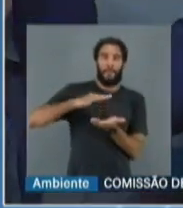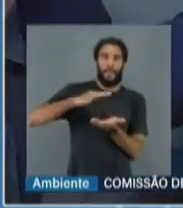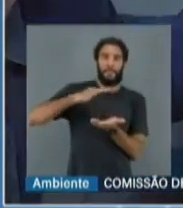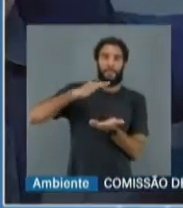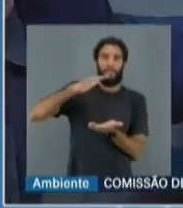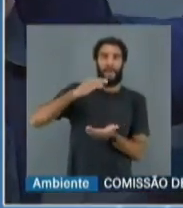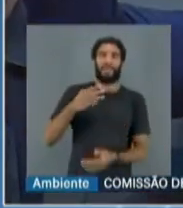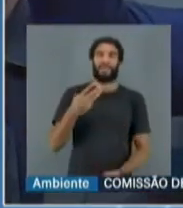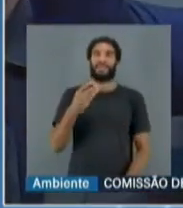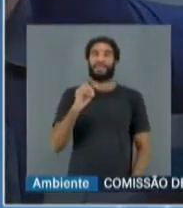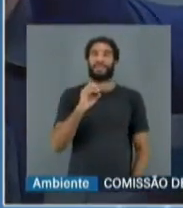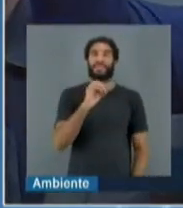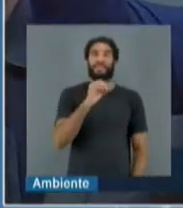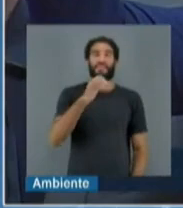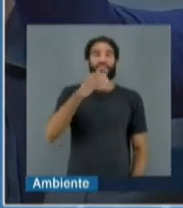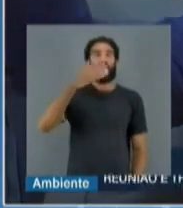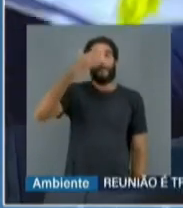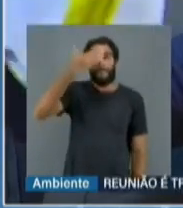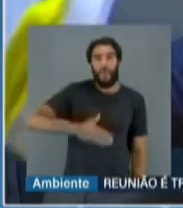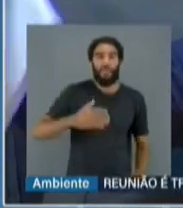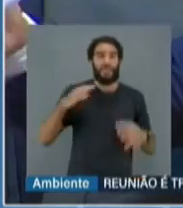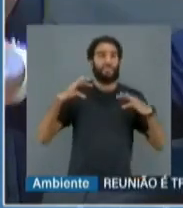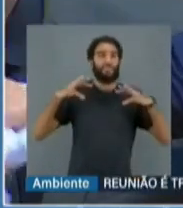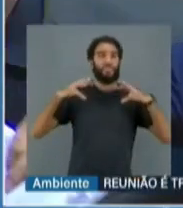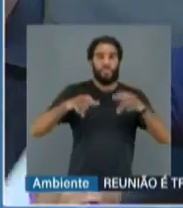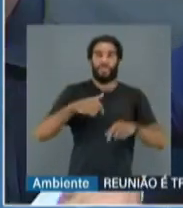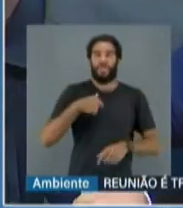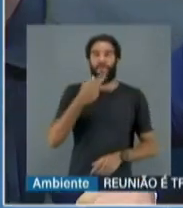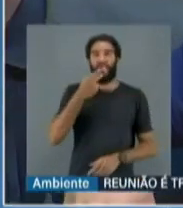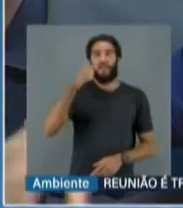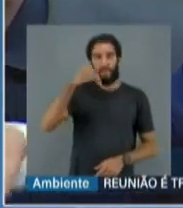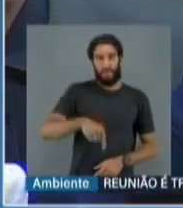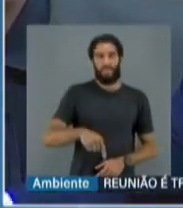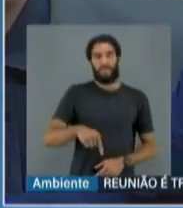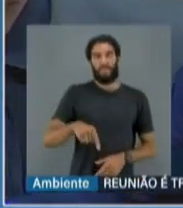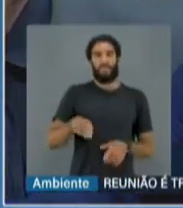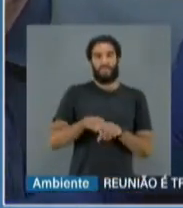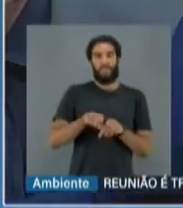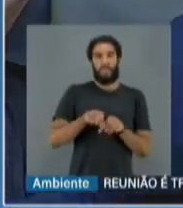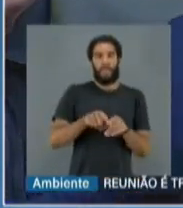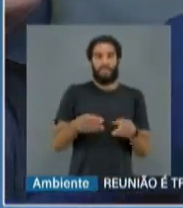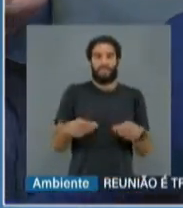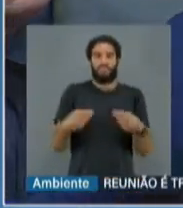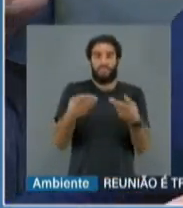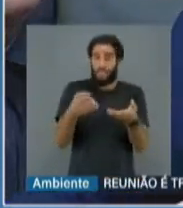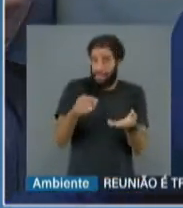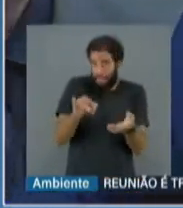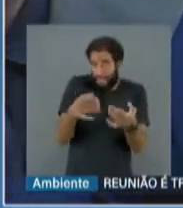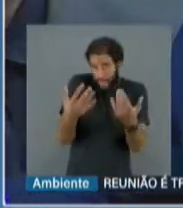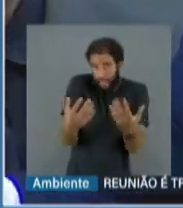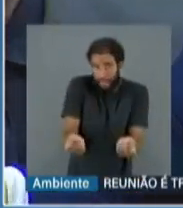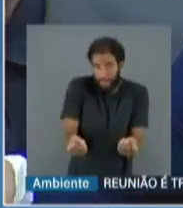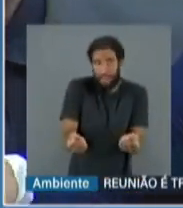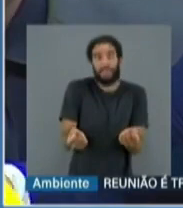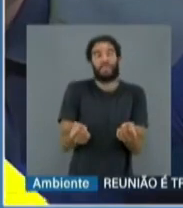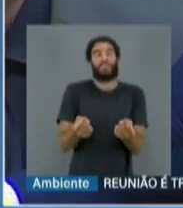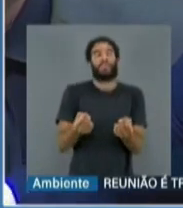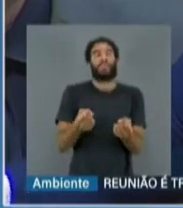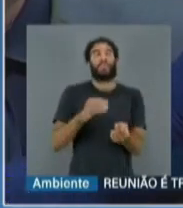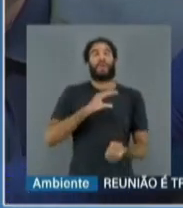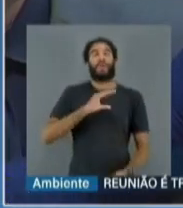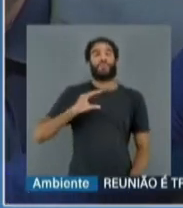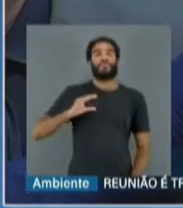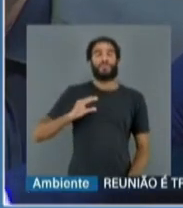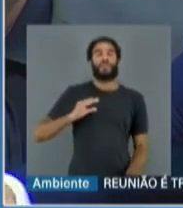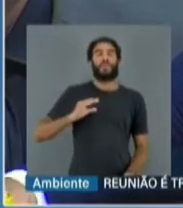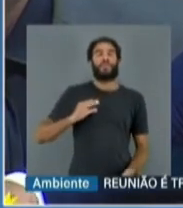operações com o intuito de barrar que os eleitores de Lula chegassem ao seu local de votação, sobretudo no segundo turno, quando ele foi chamado ao